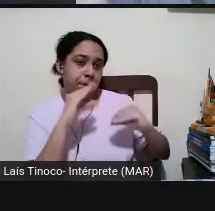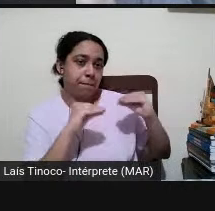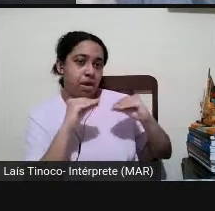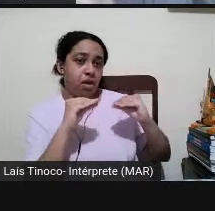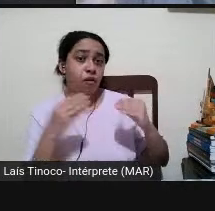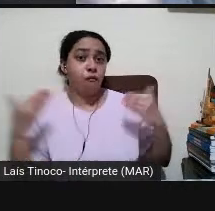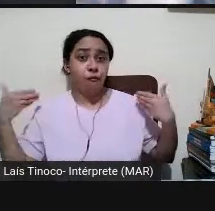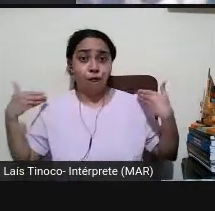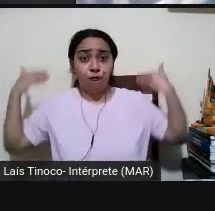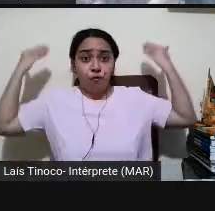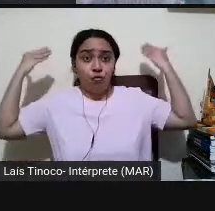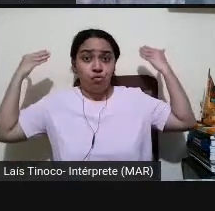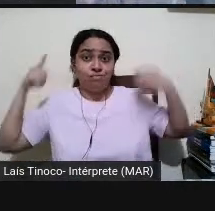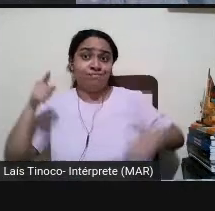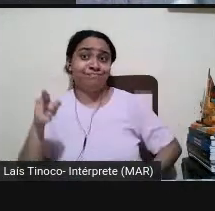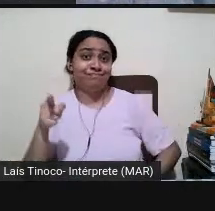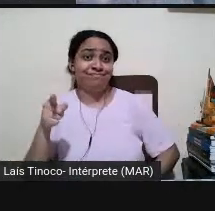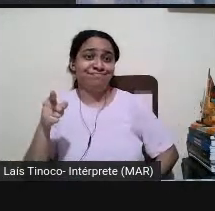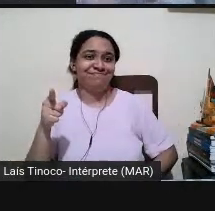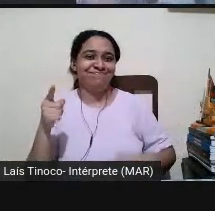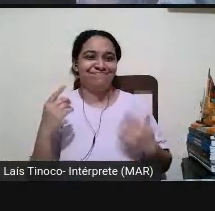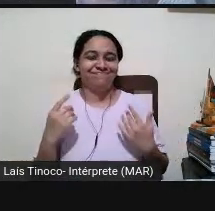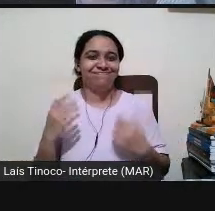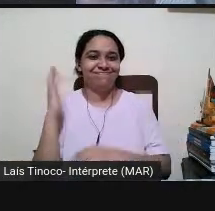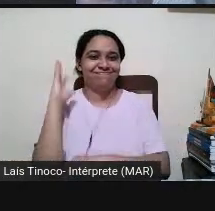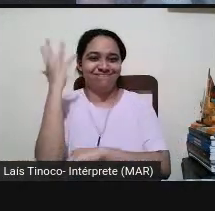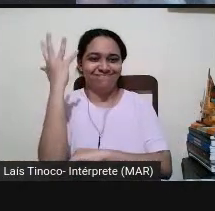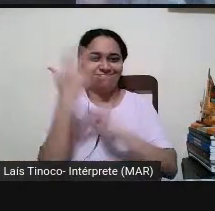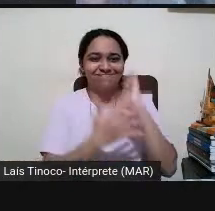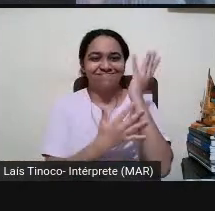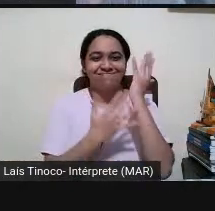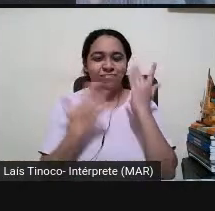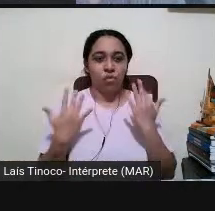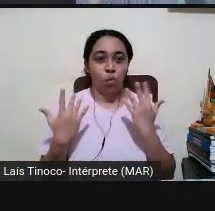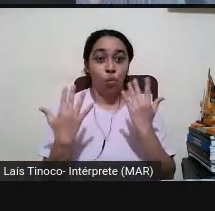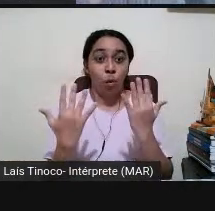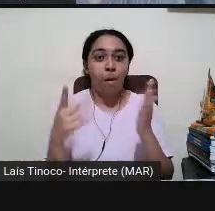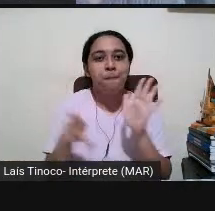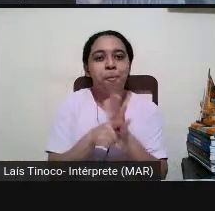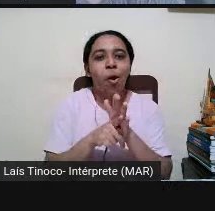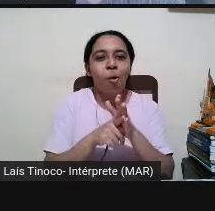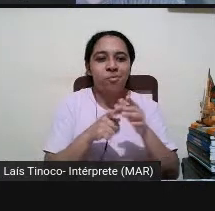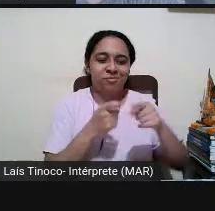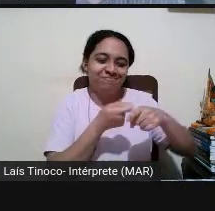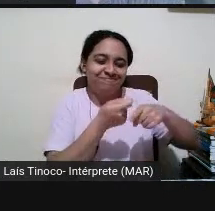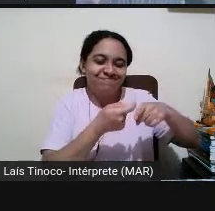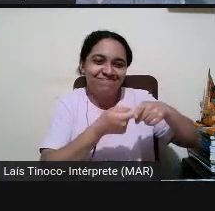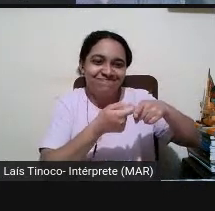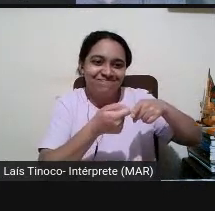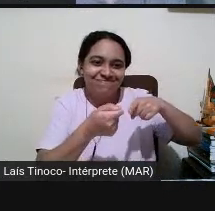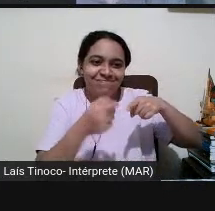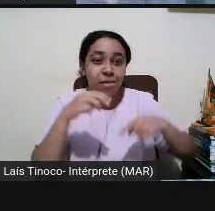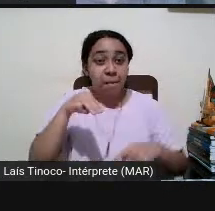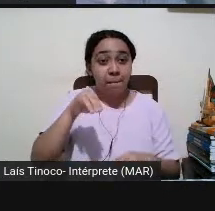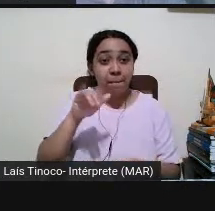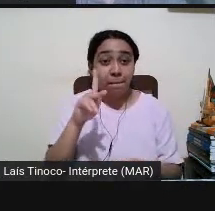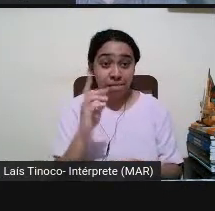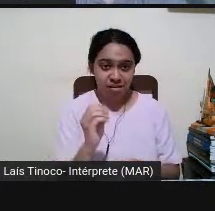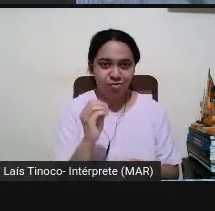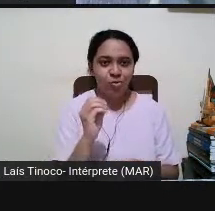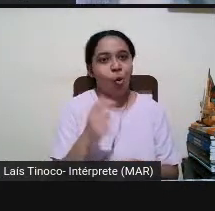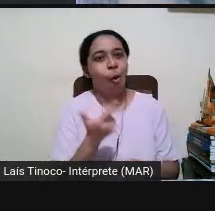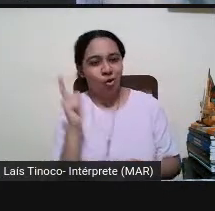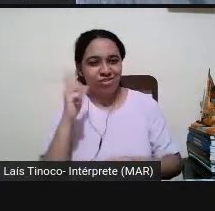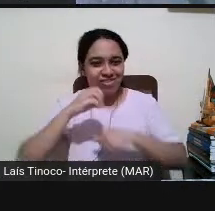eu tenho um milharal eu tenho uma produção agrícola tá e só dá uma dica para vocês